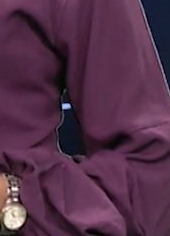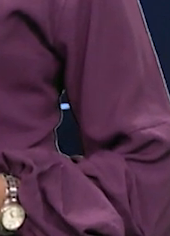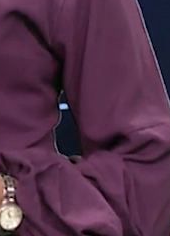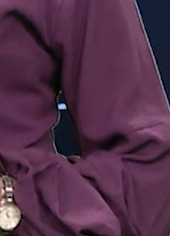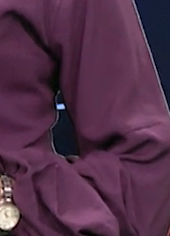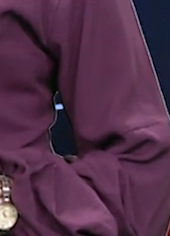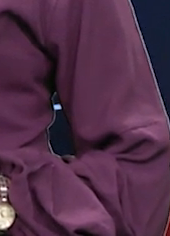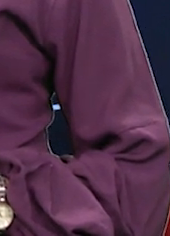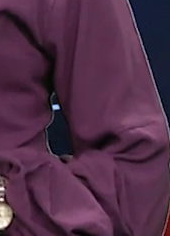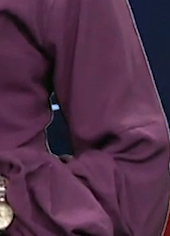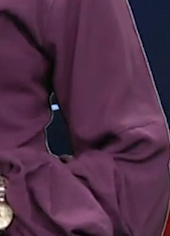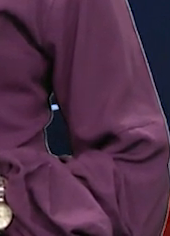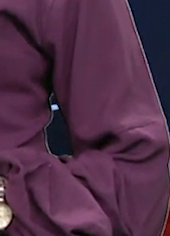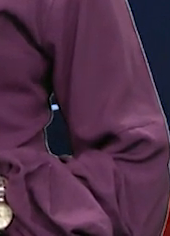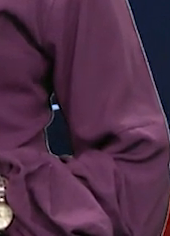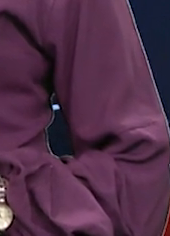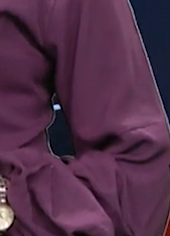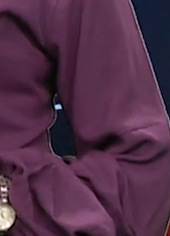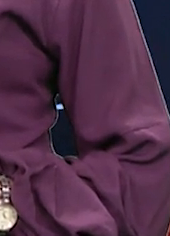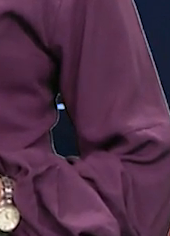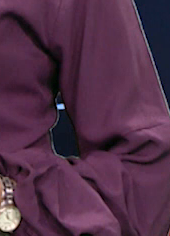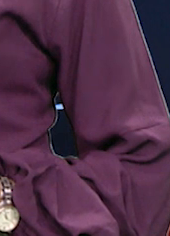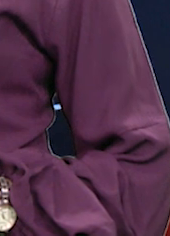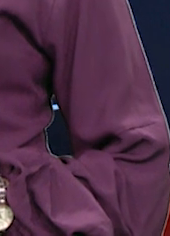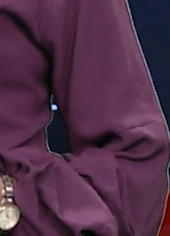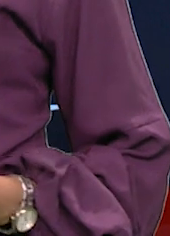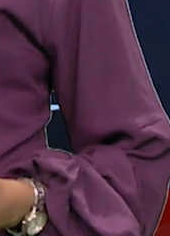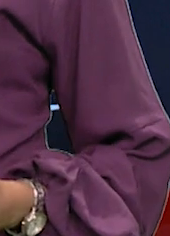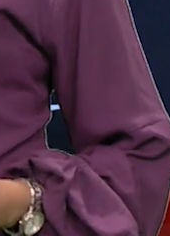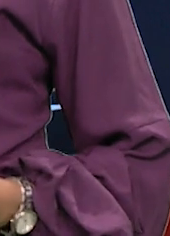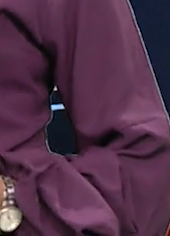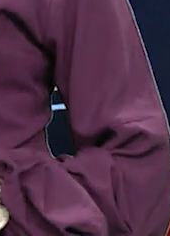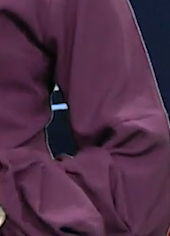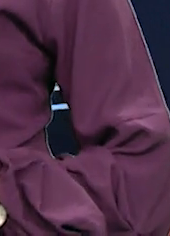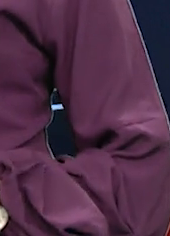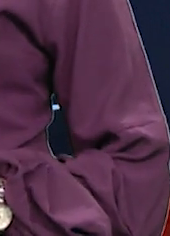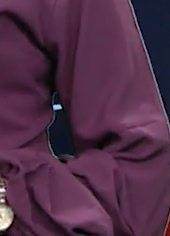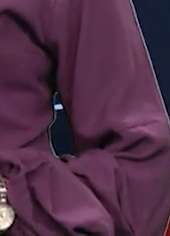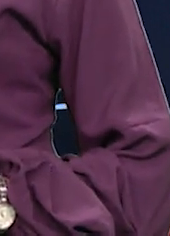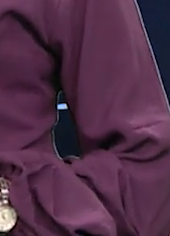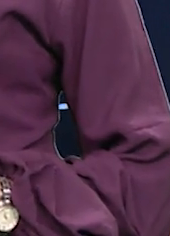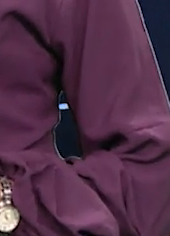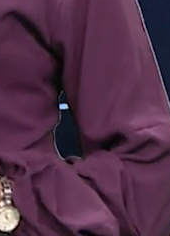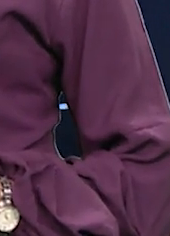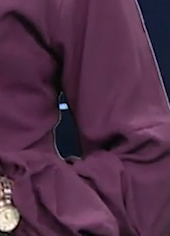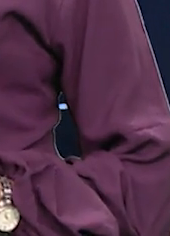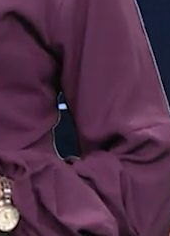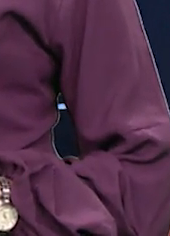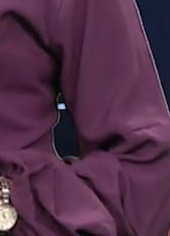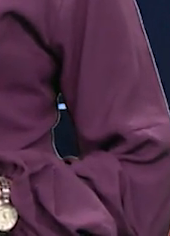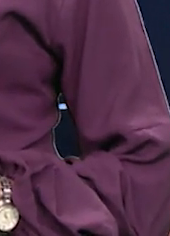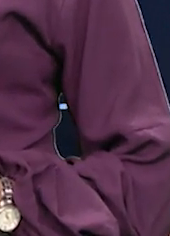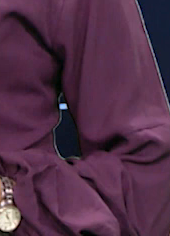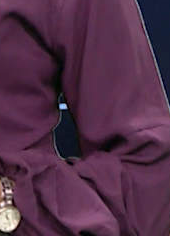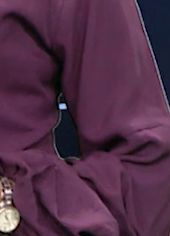e combater a situação de crianças pobres ou em risco de pobreza. As declarações de António Costa foram feitas no